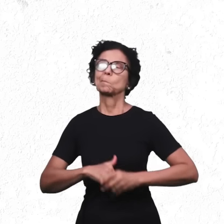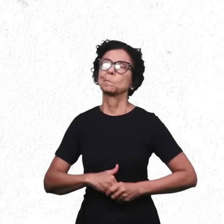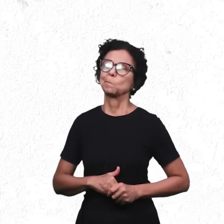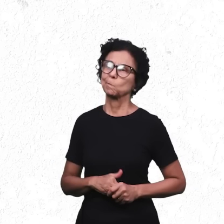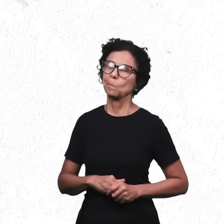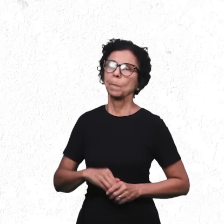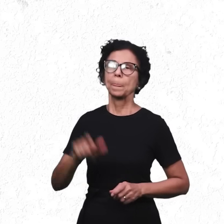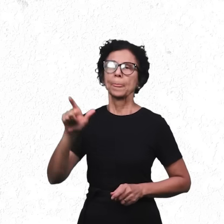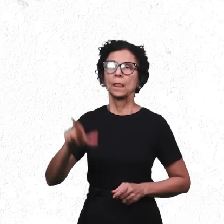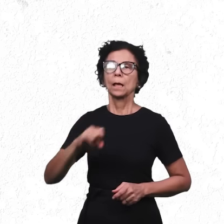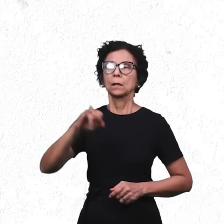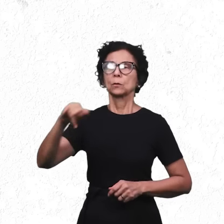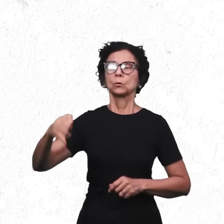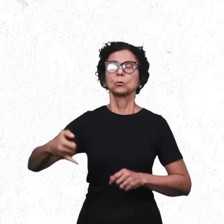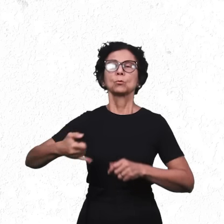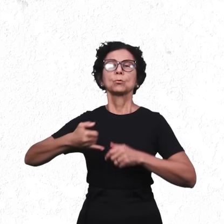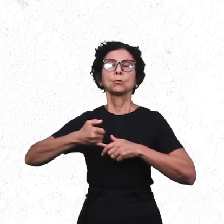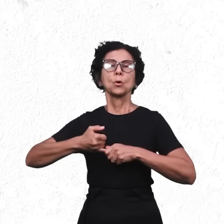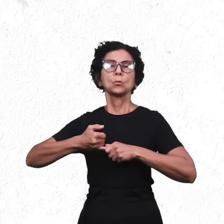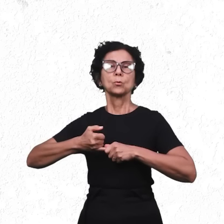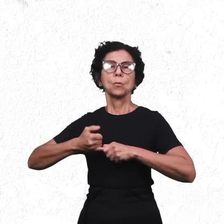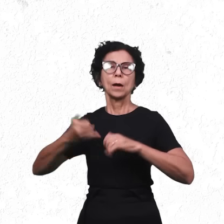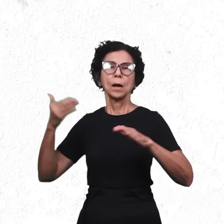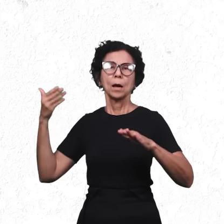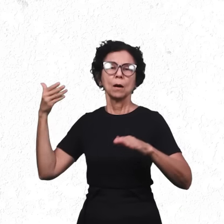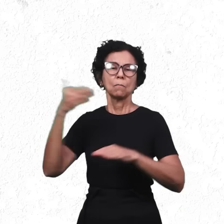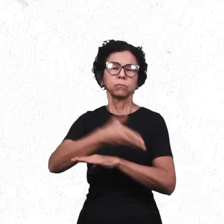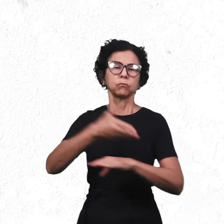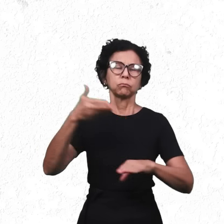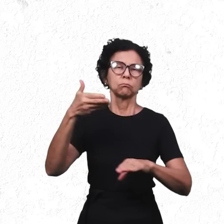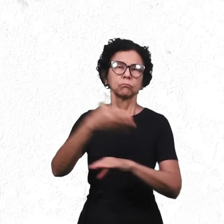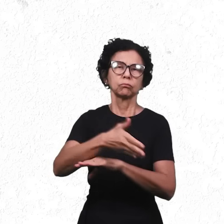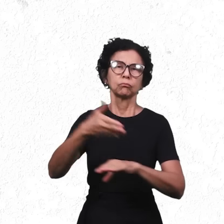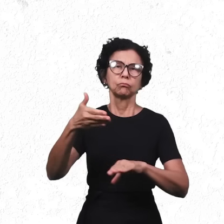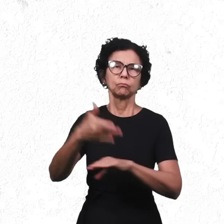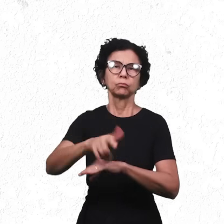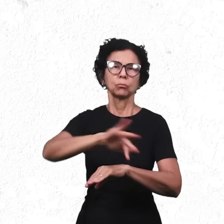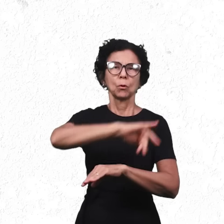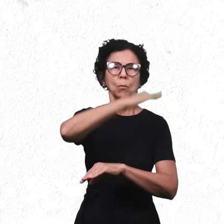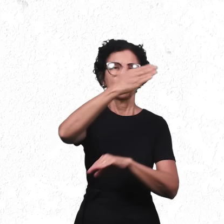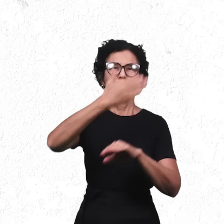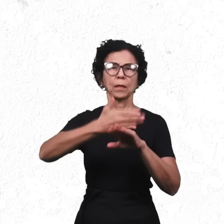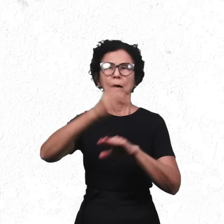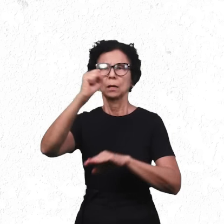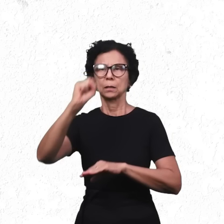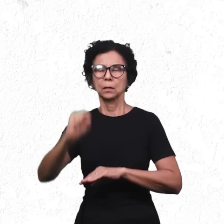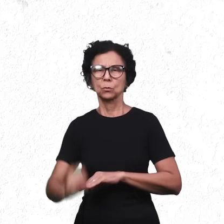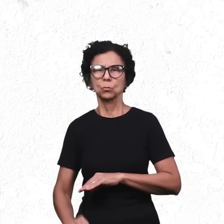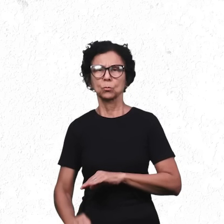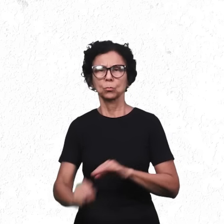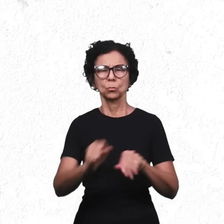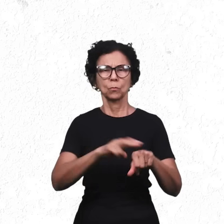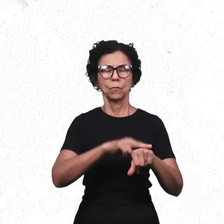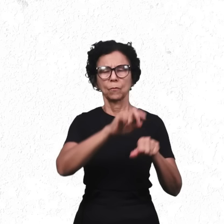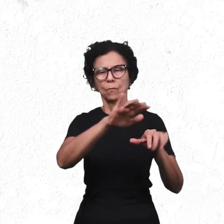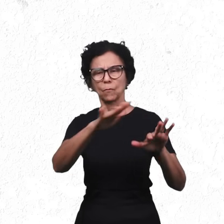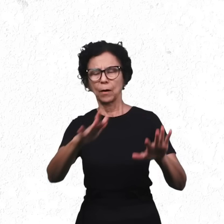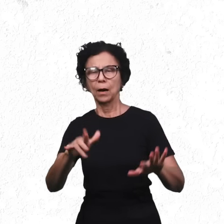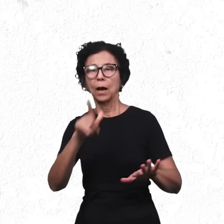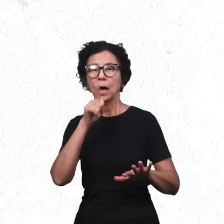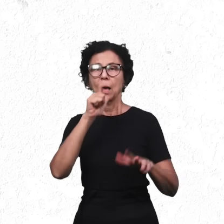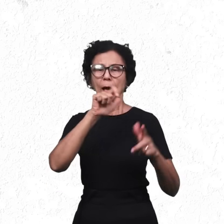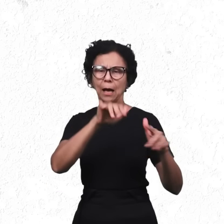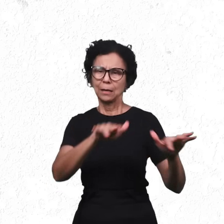aquela terra, as montanhas de o sul e as campinas, e as descidas das águas, e todos os